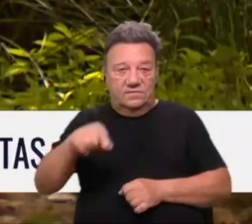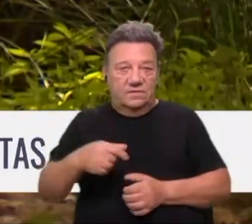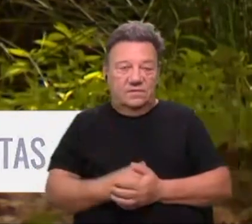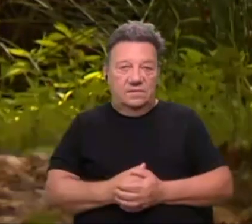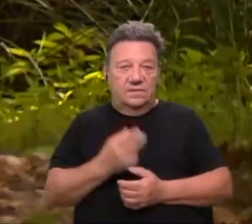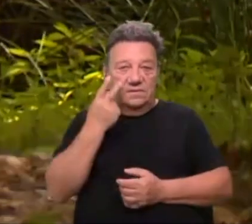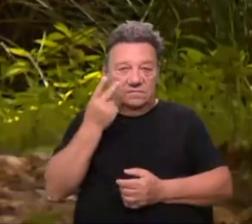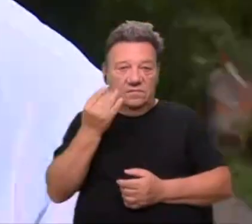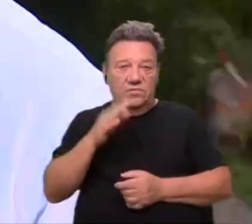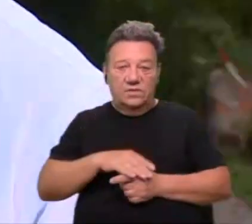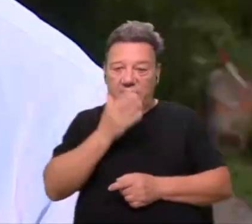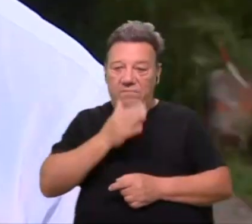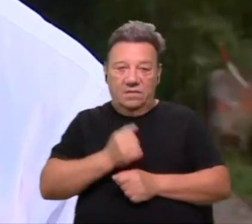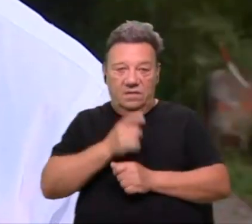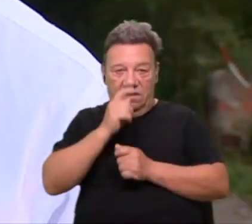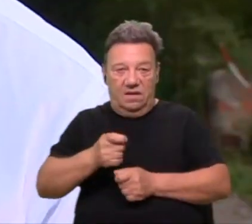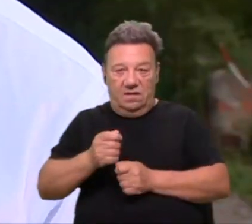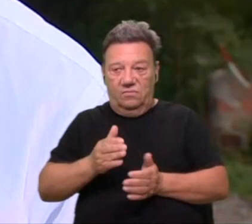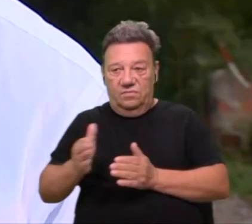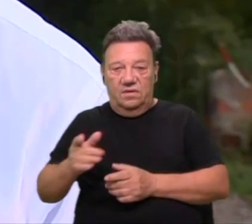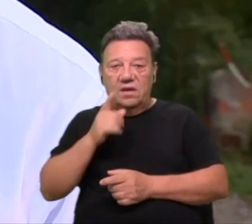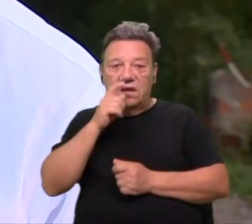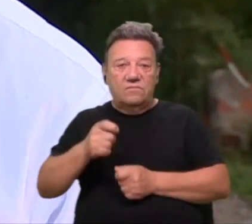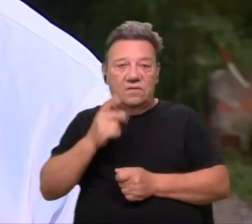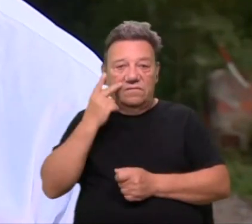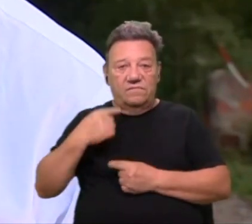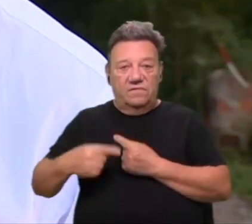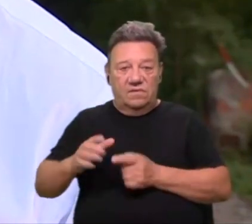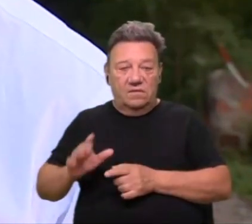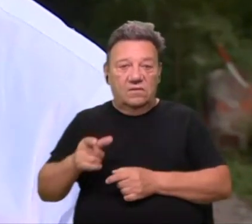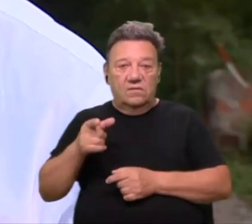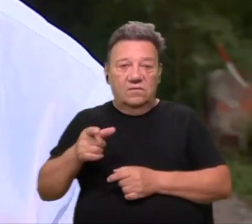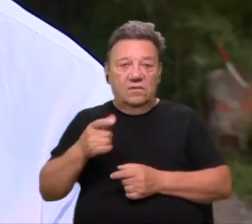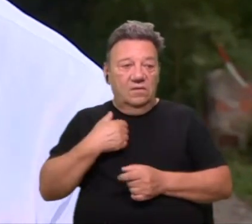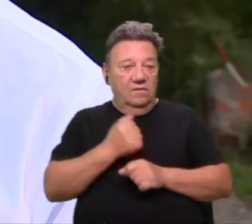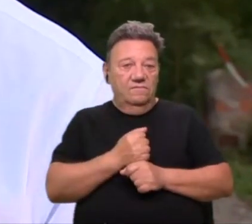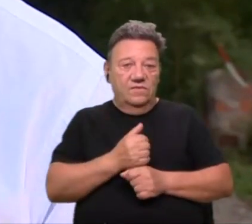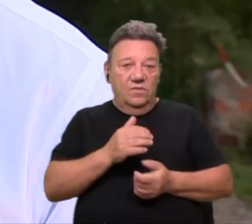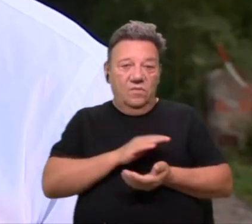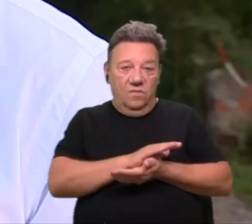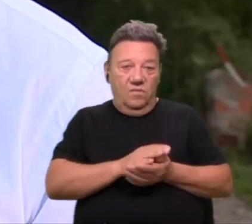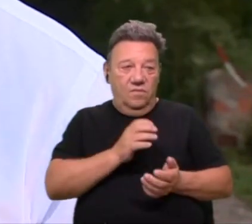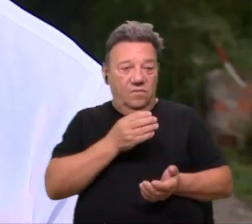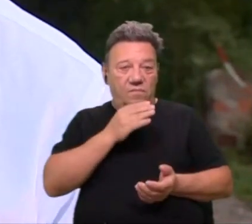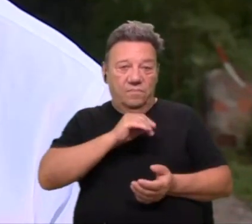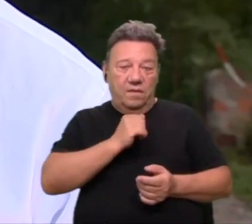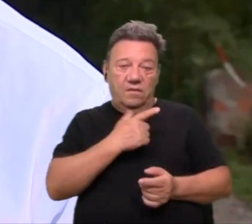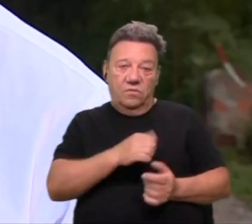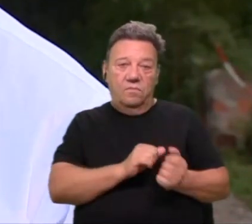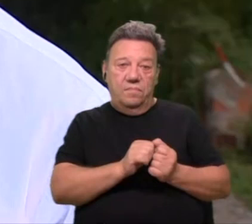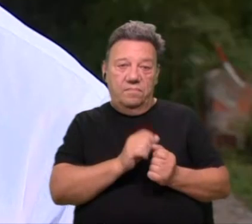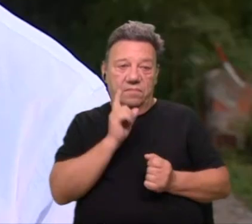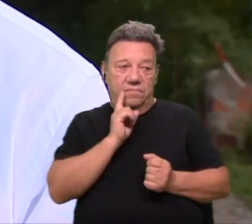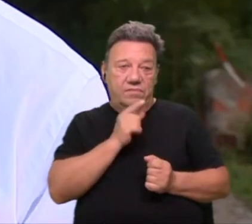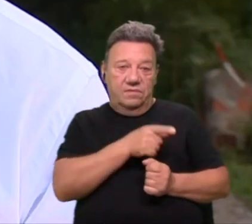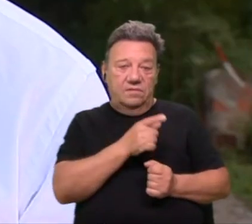viveu muita prática agrícola portanto uma agricultura de subsistência onde os moleiros faziam parte tinham um papel aliás